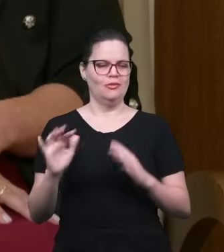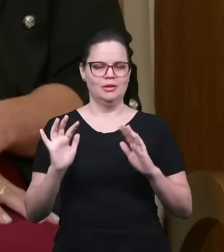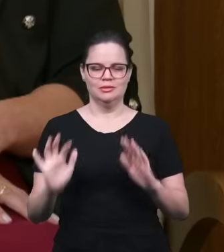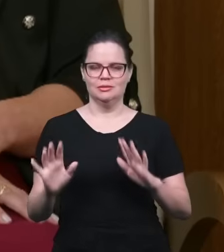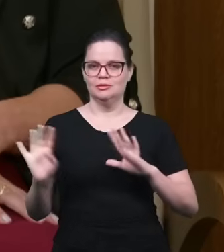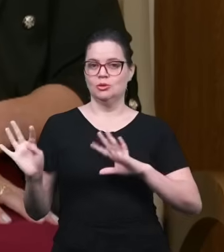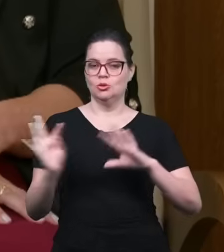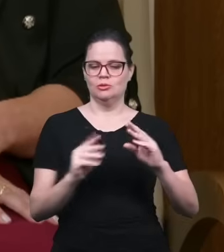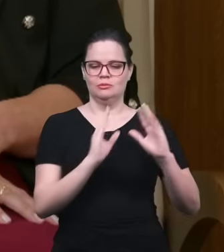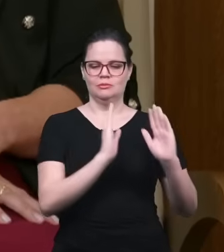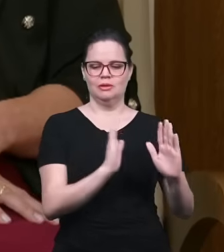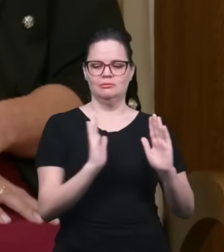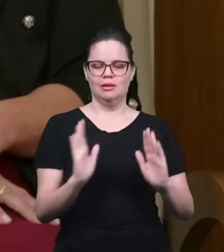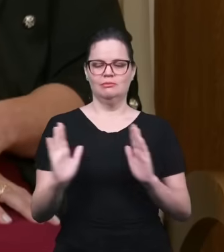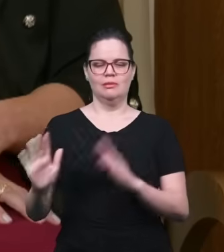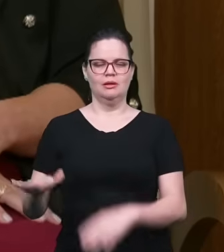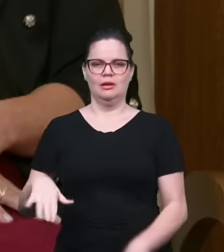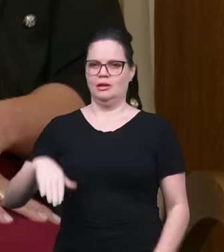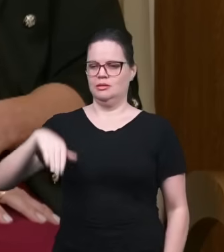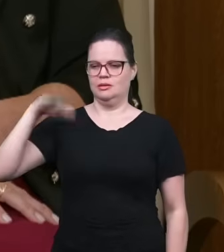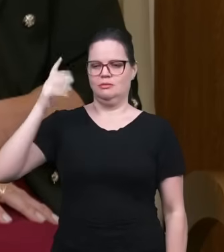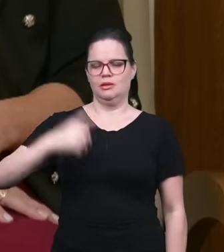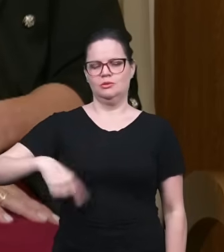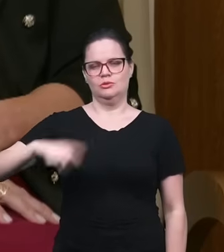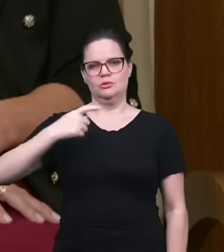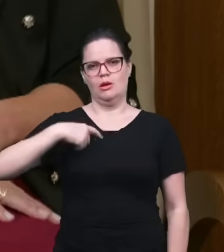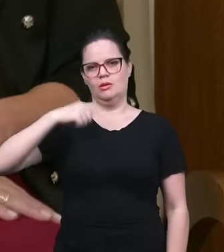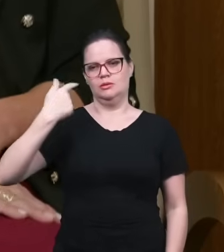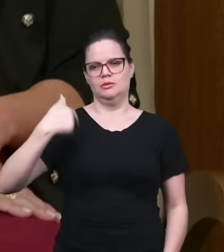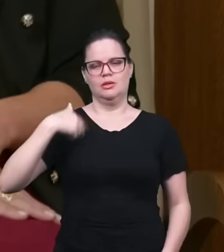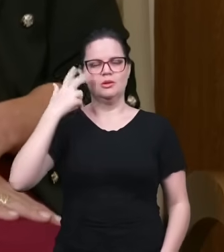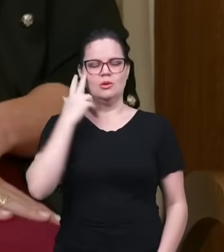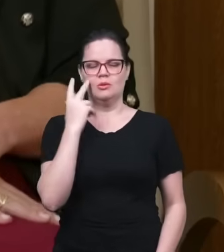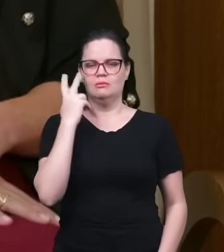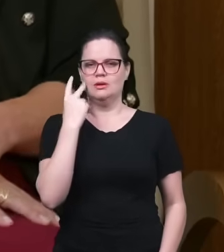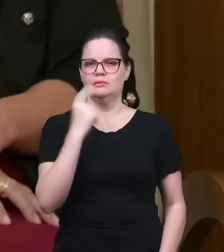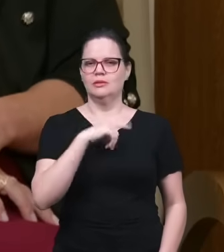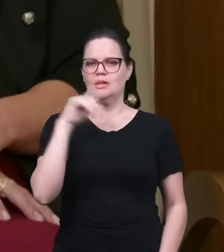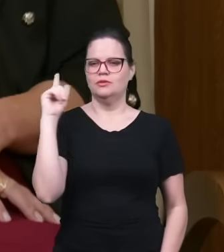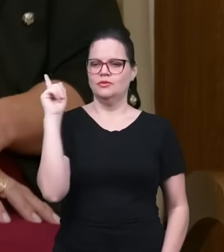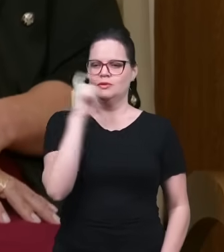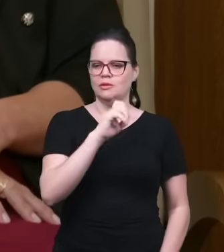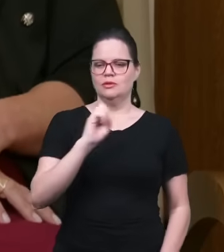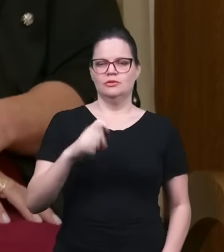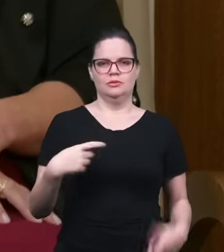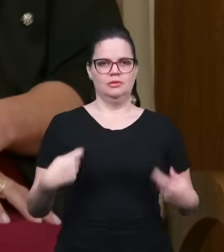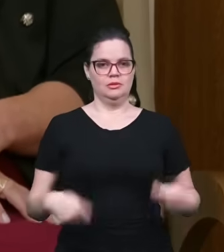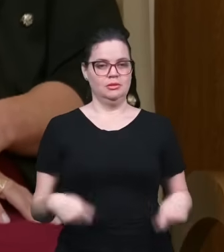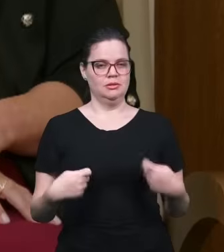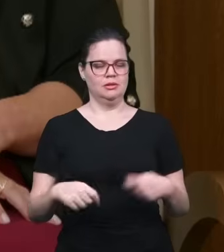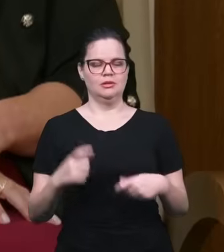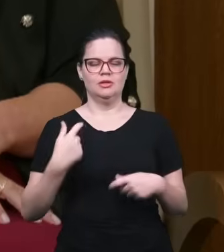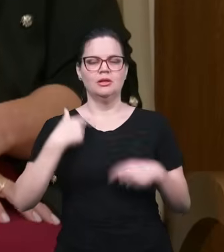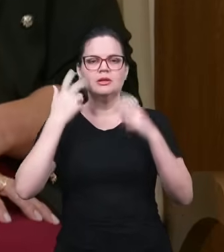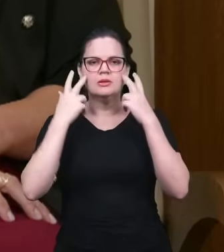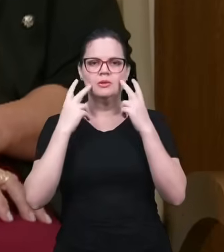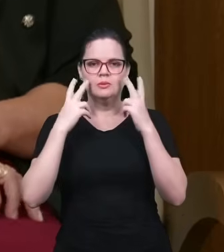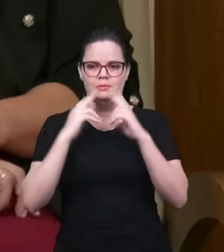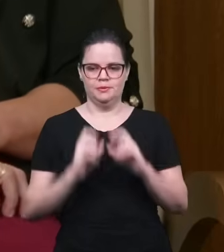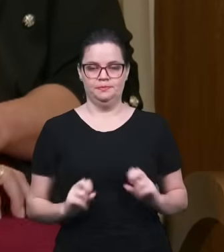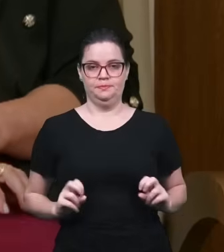temos o nosso crescimento, o nosso desenvolvimento, as nossas dificuldades, né, as nossas necessidades.